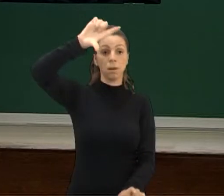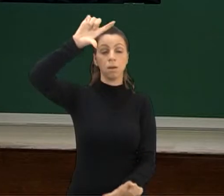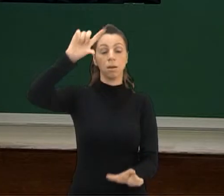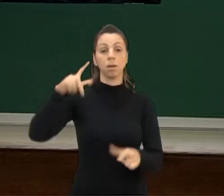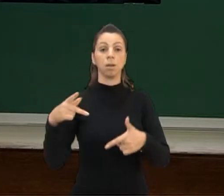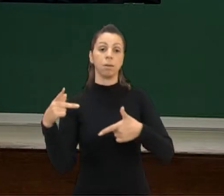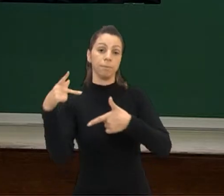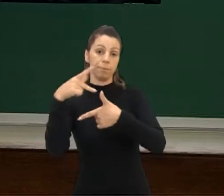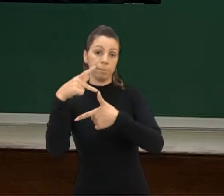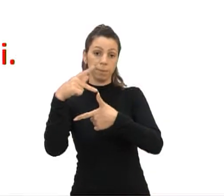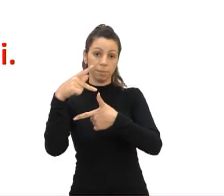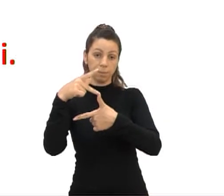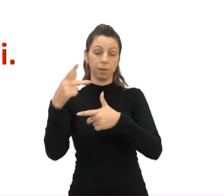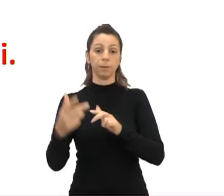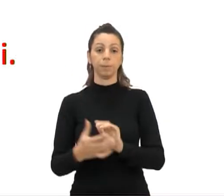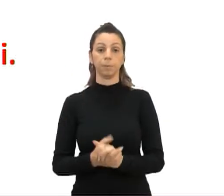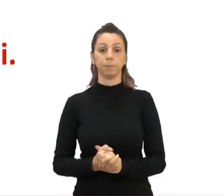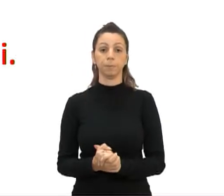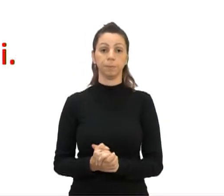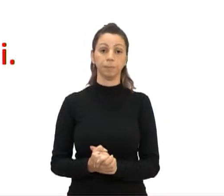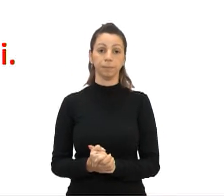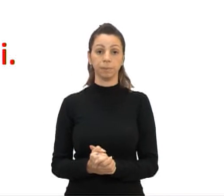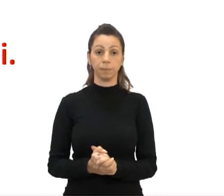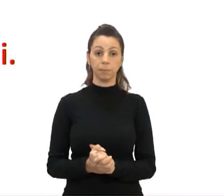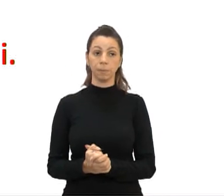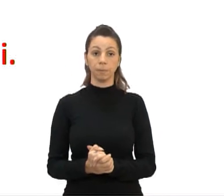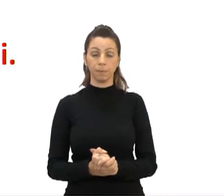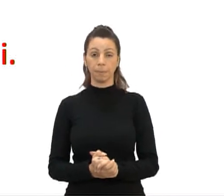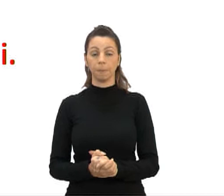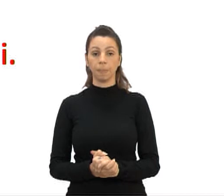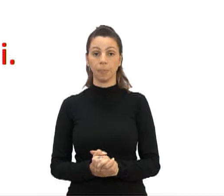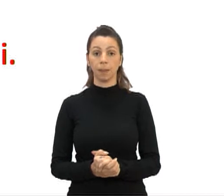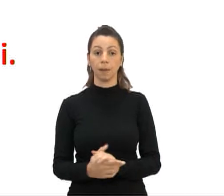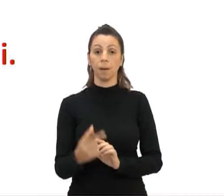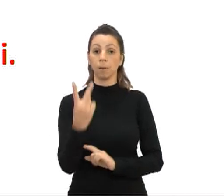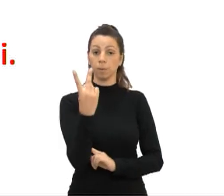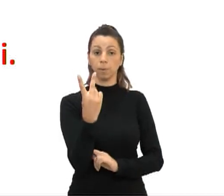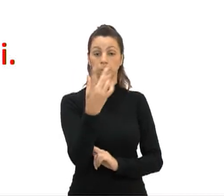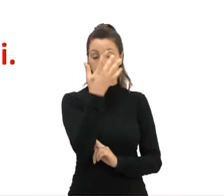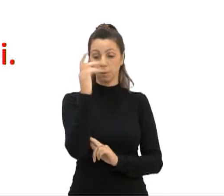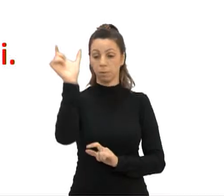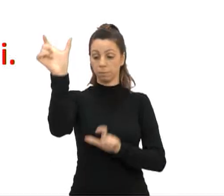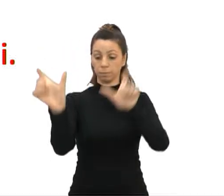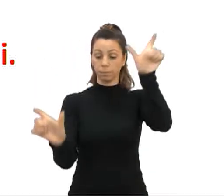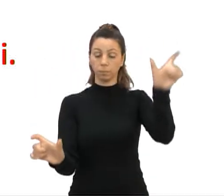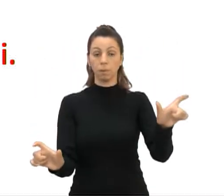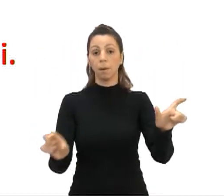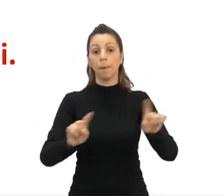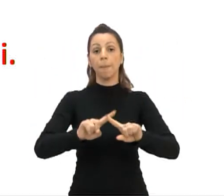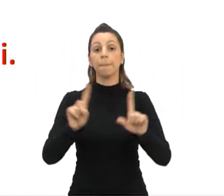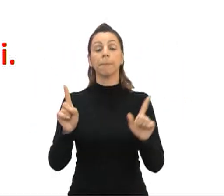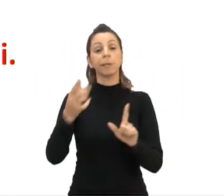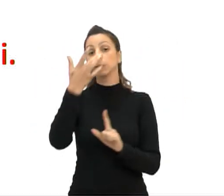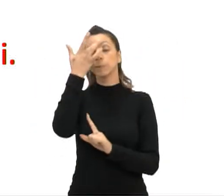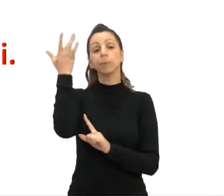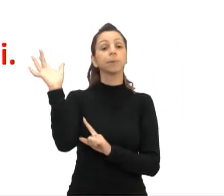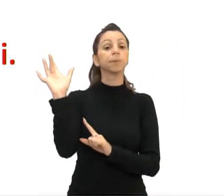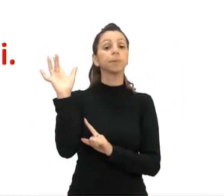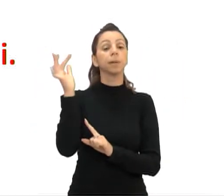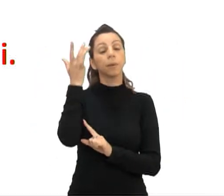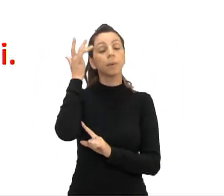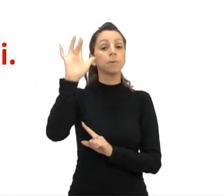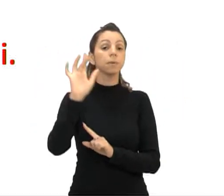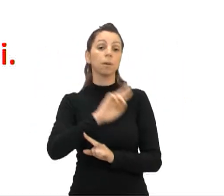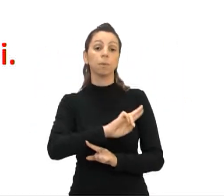Passamos, então, duas pessoas conversam no chat, duas pessoas falam. Solo sabemos o nome do usuário de Fabi.